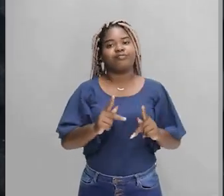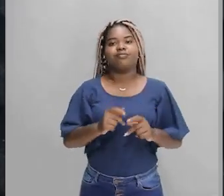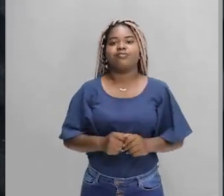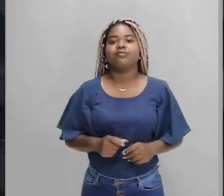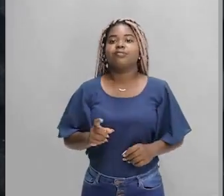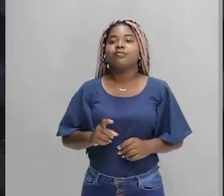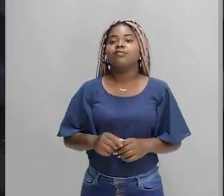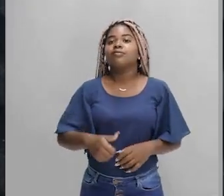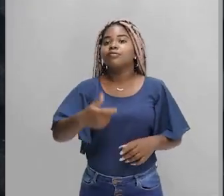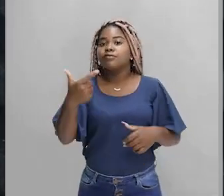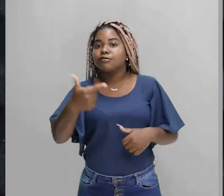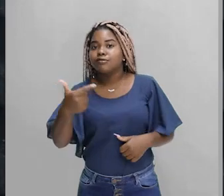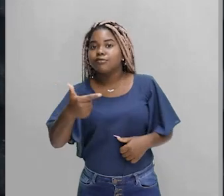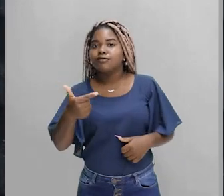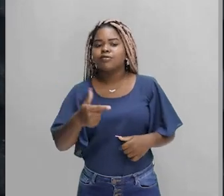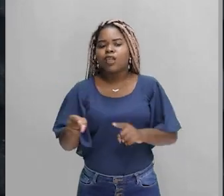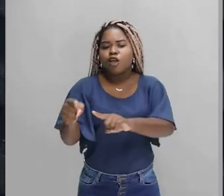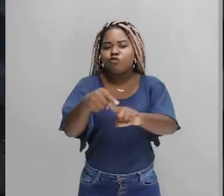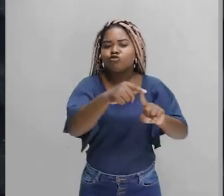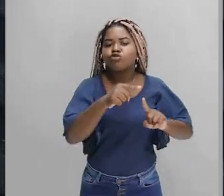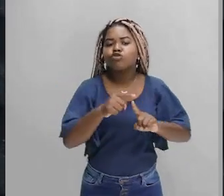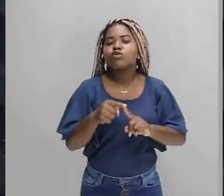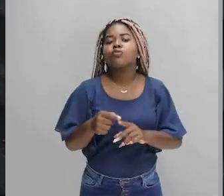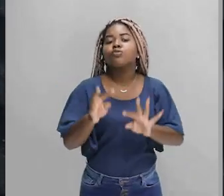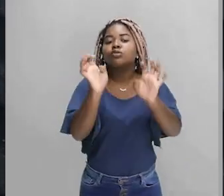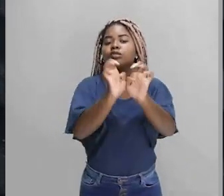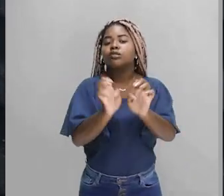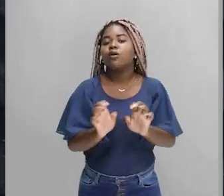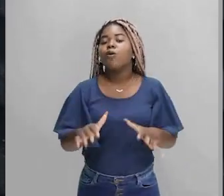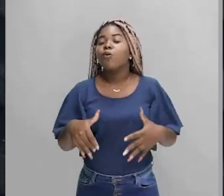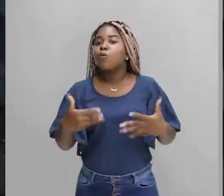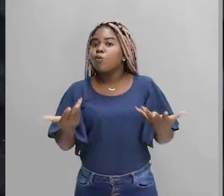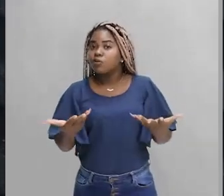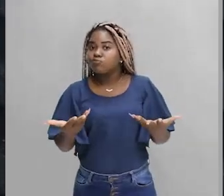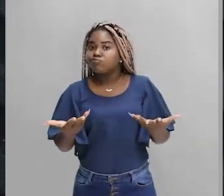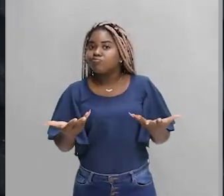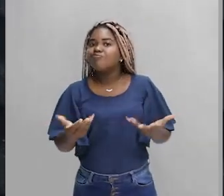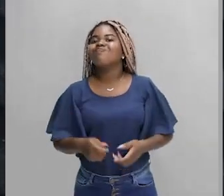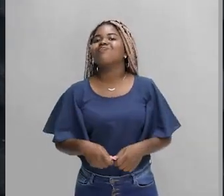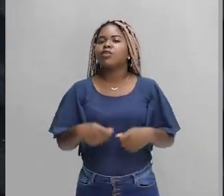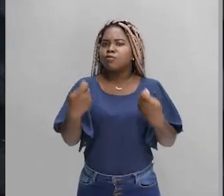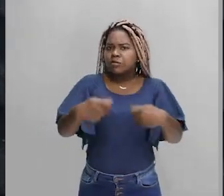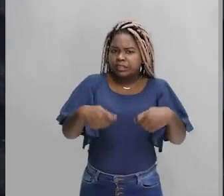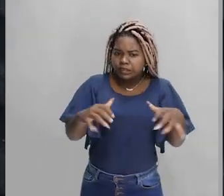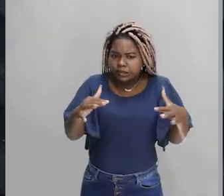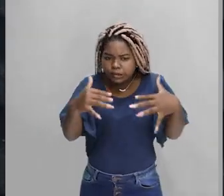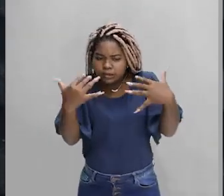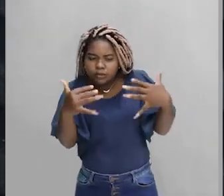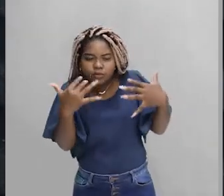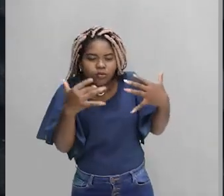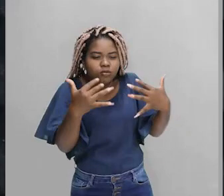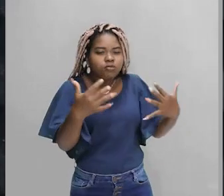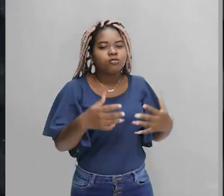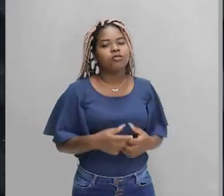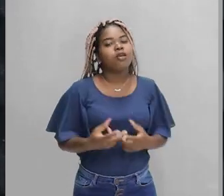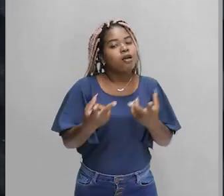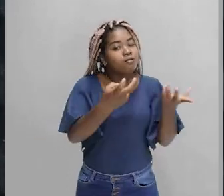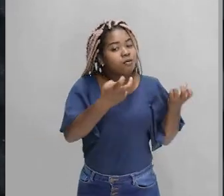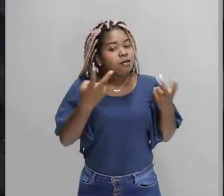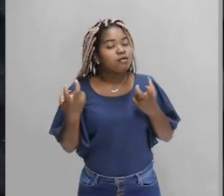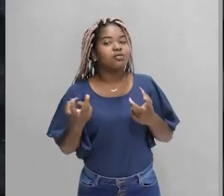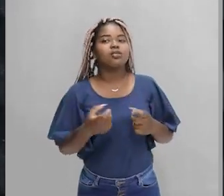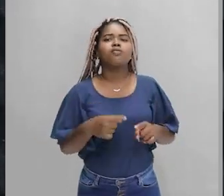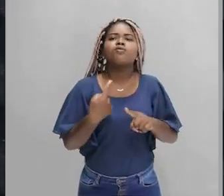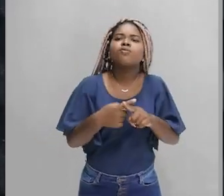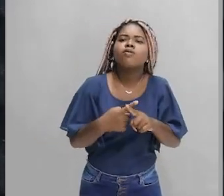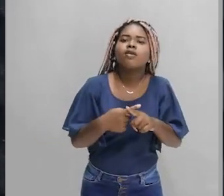os tipos de estrutura. E aí tu precisa estar muito atento, tá? Por quê? Porque ela vai estar diretamente relacionada